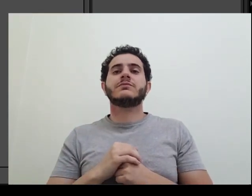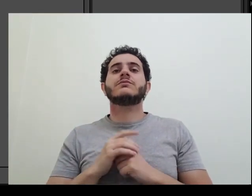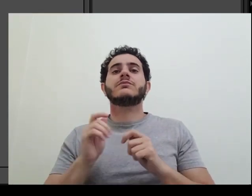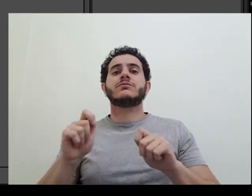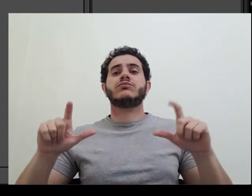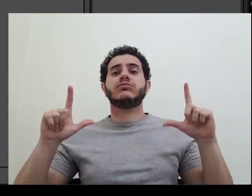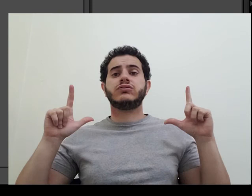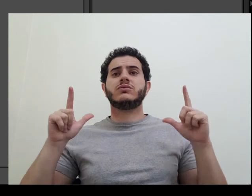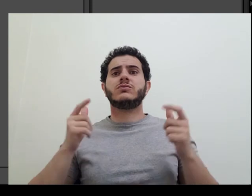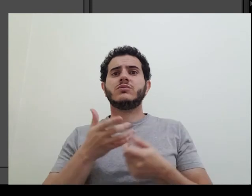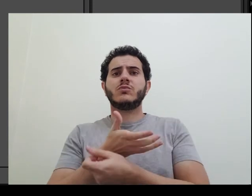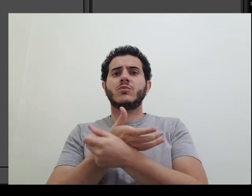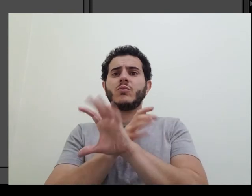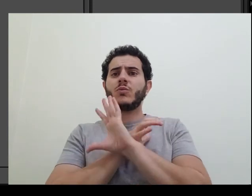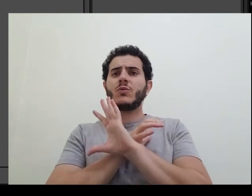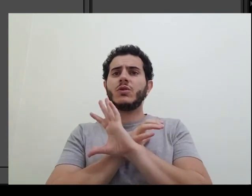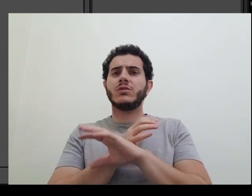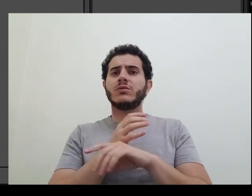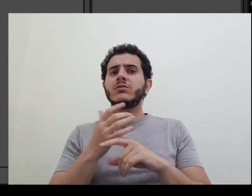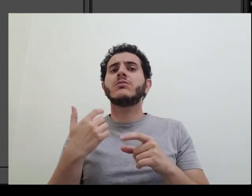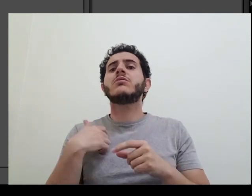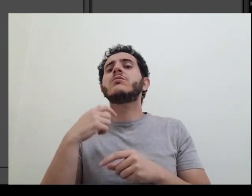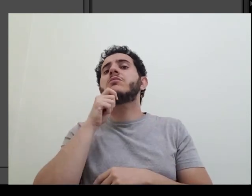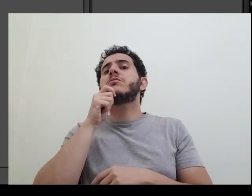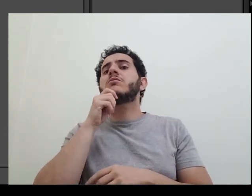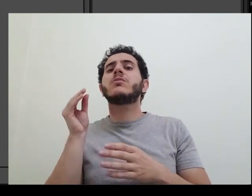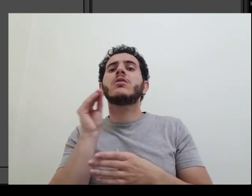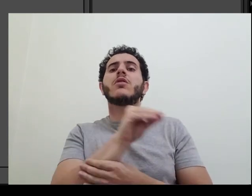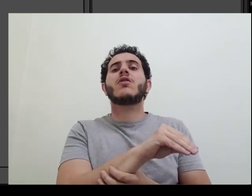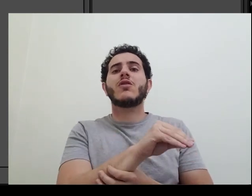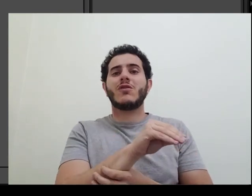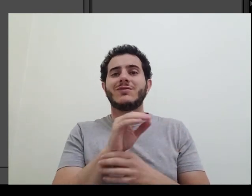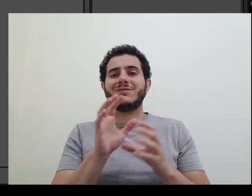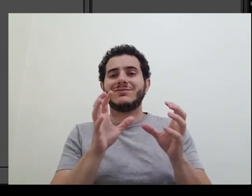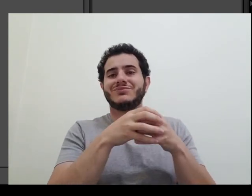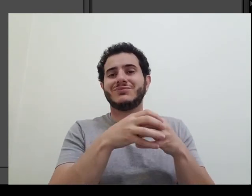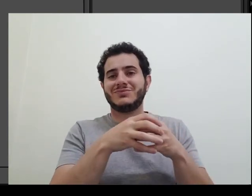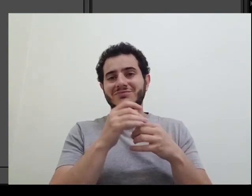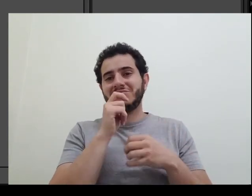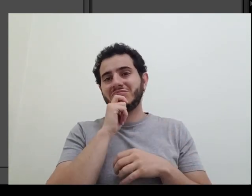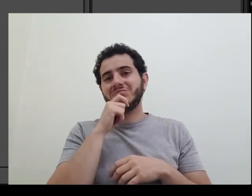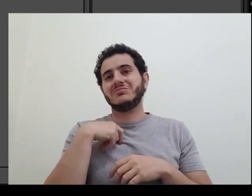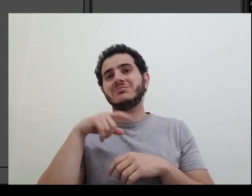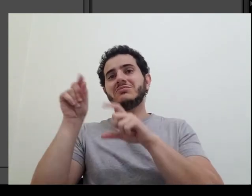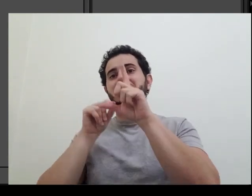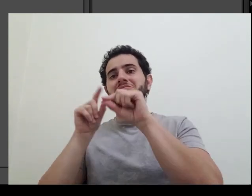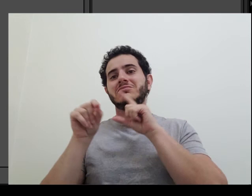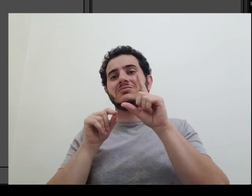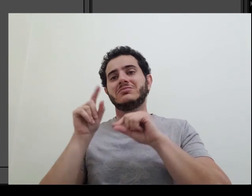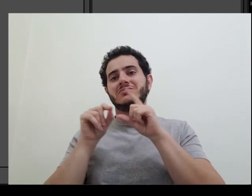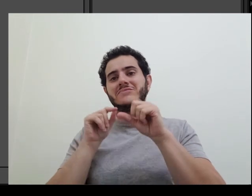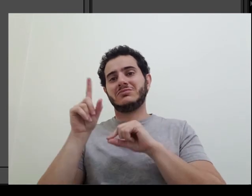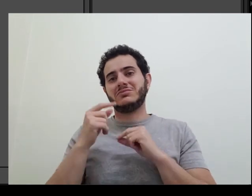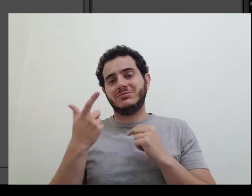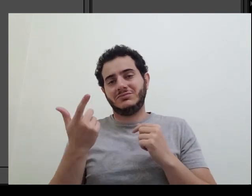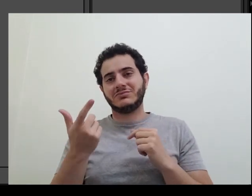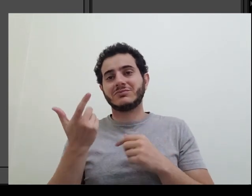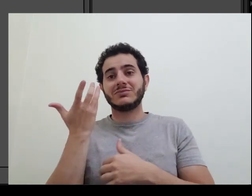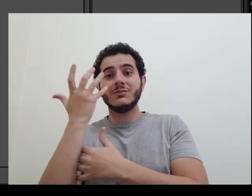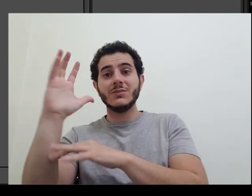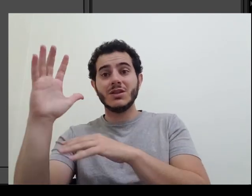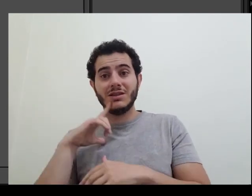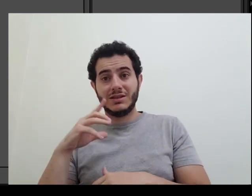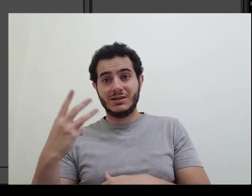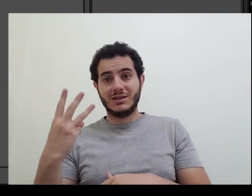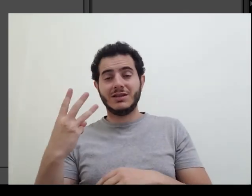retratos. Ficou vazia. Por quê? Eu não pus nenhuma foto dentro da coleção retratos. Olha coleções aqui, ela está com 0 fotos. Natureza está